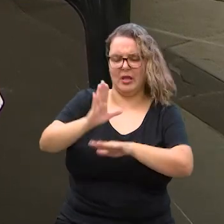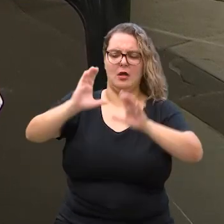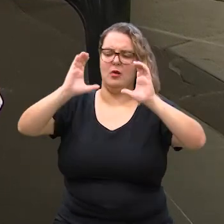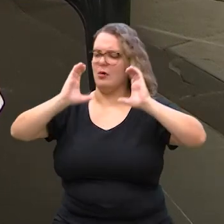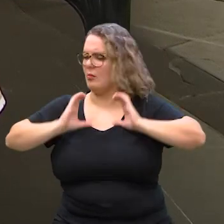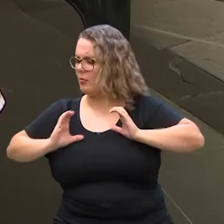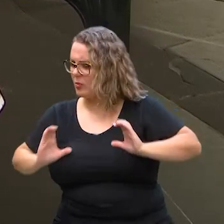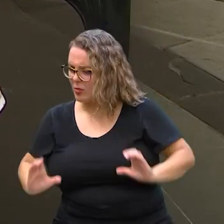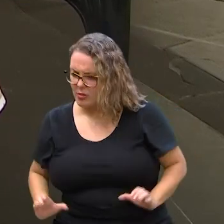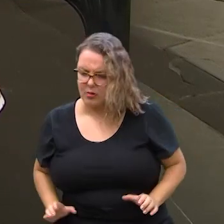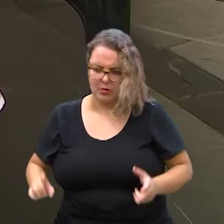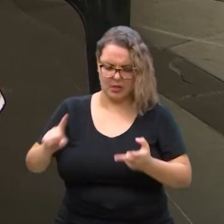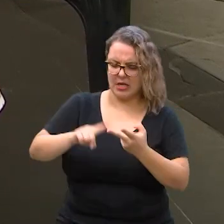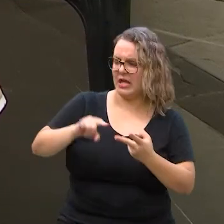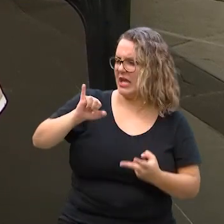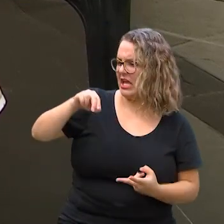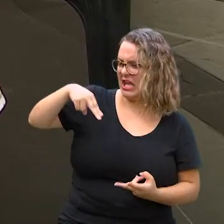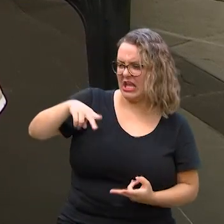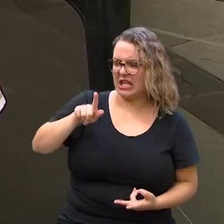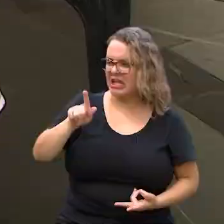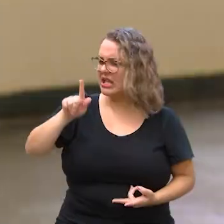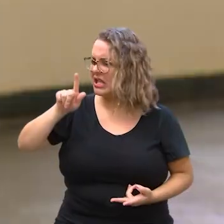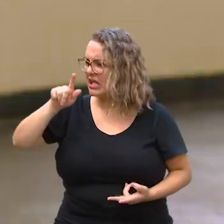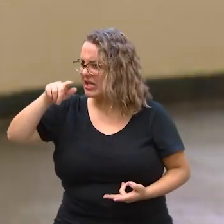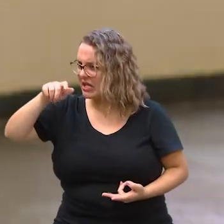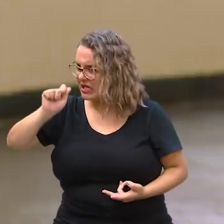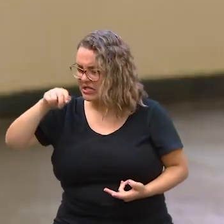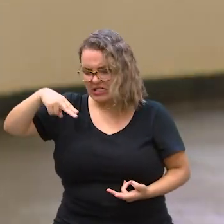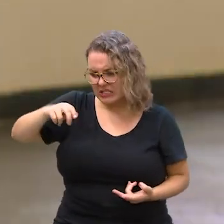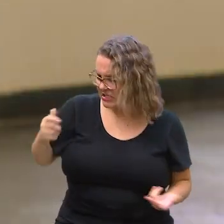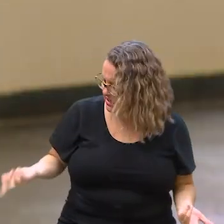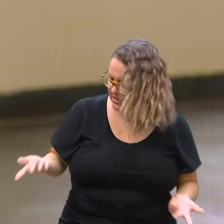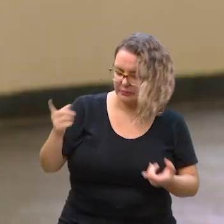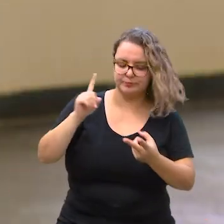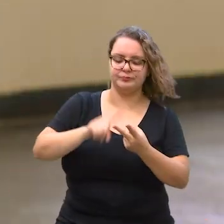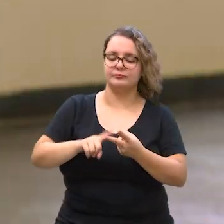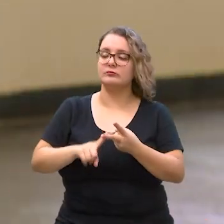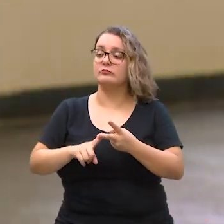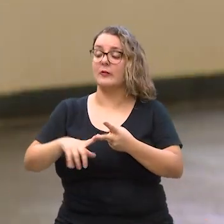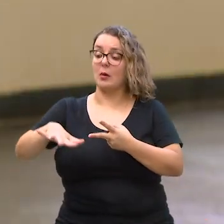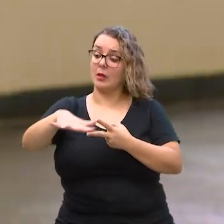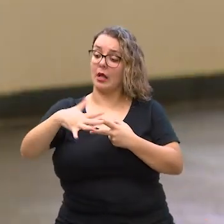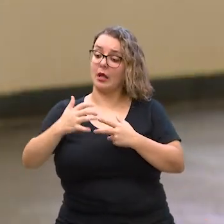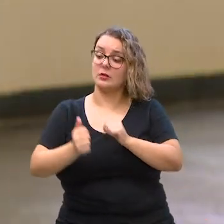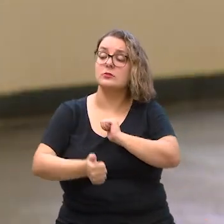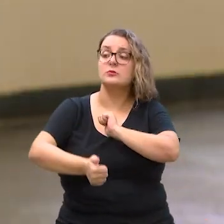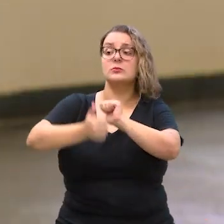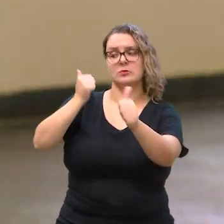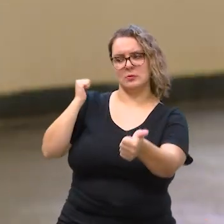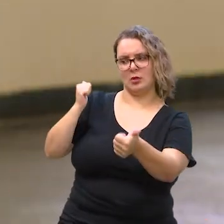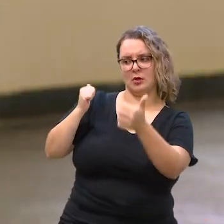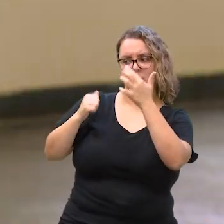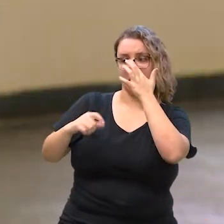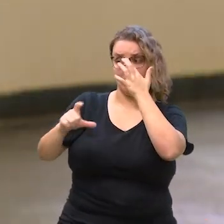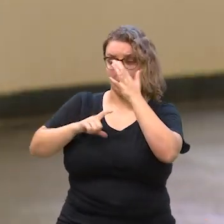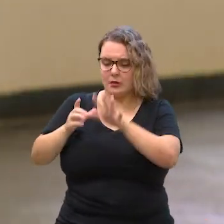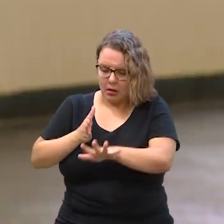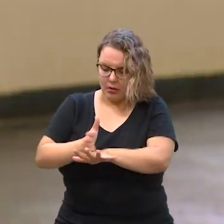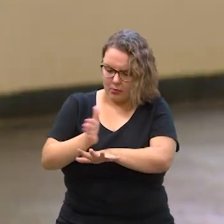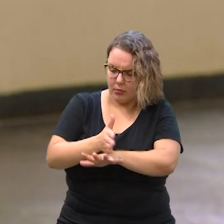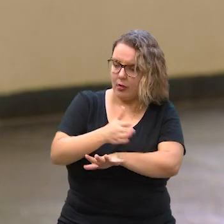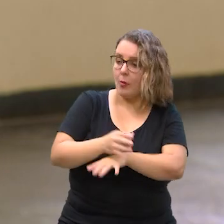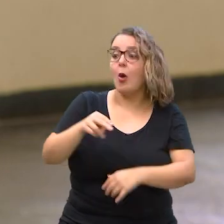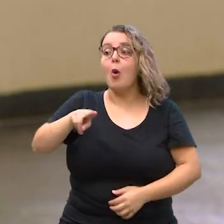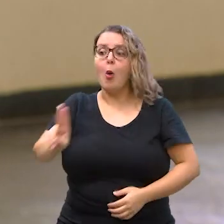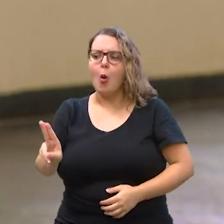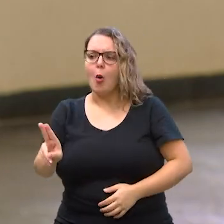comportamental, a linha junguiana, para trabalhar com a psicologia do esporte. Existem essas linhas ou o esporte